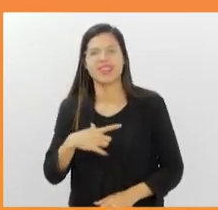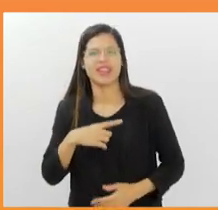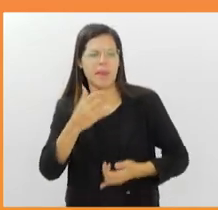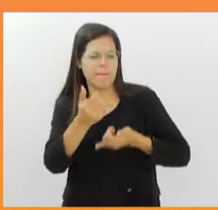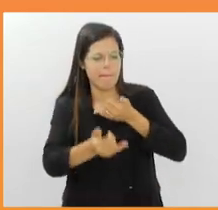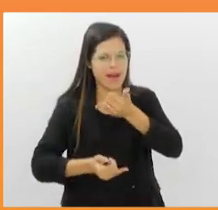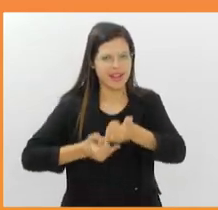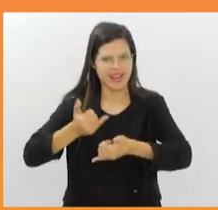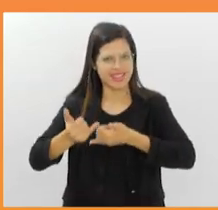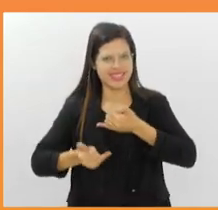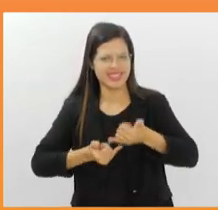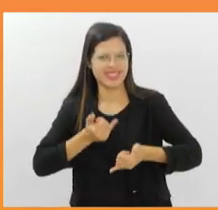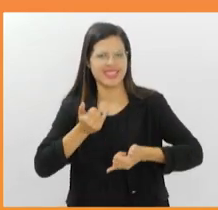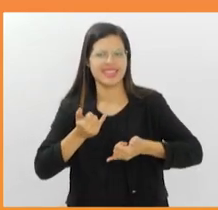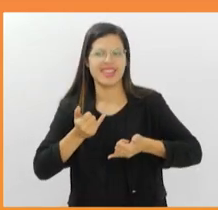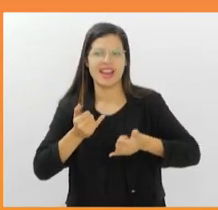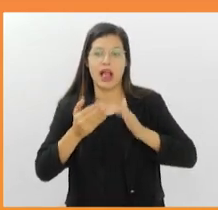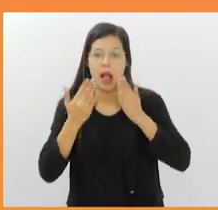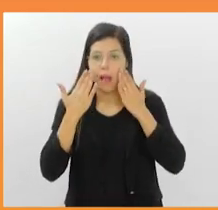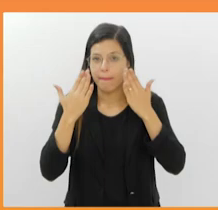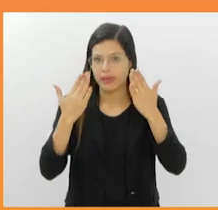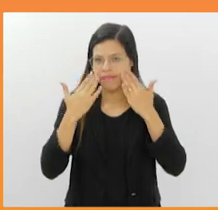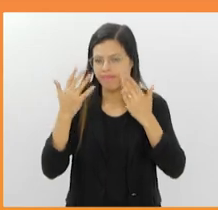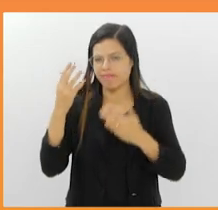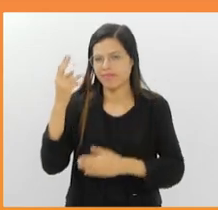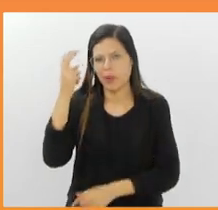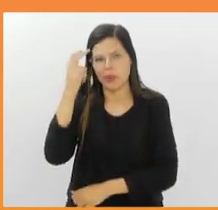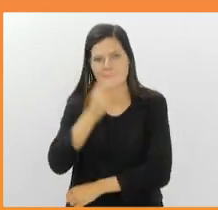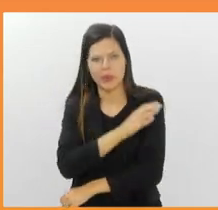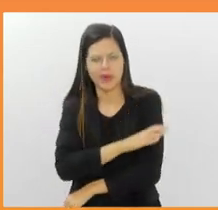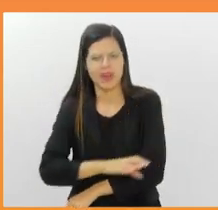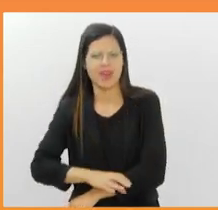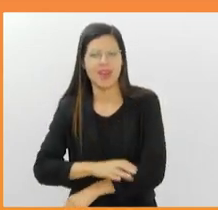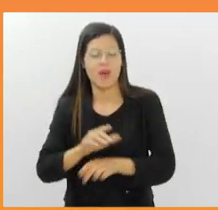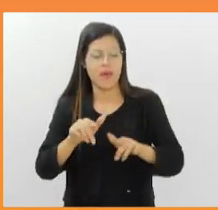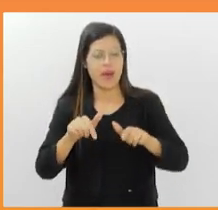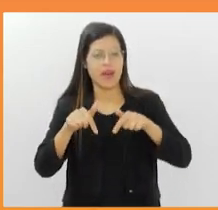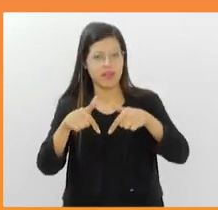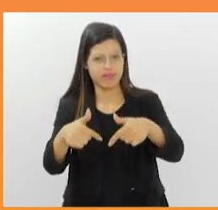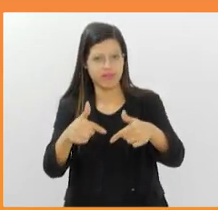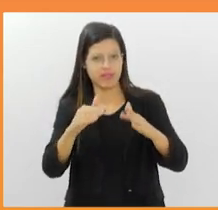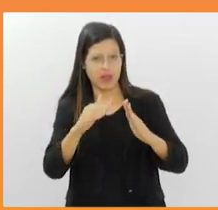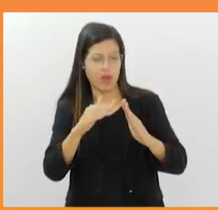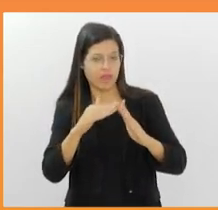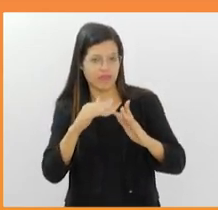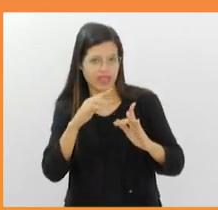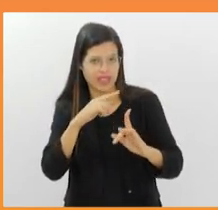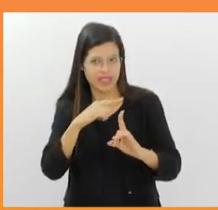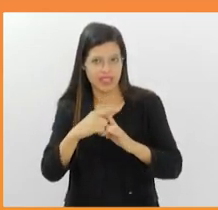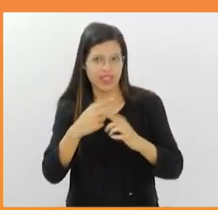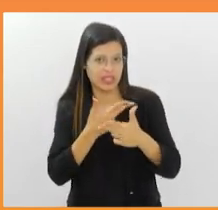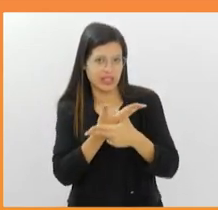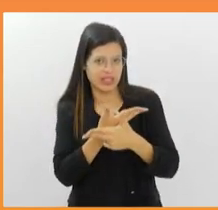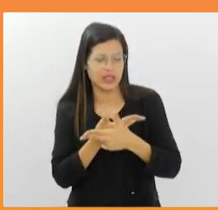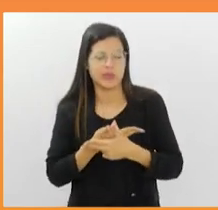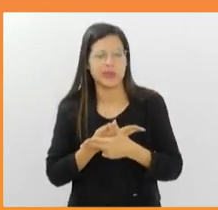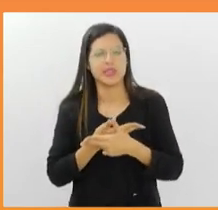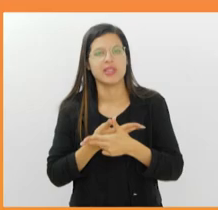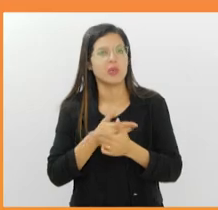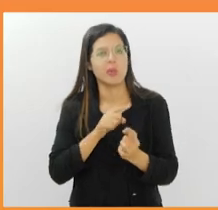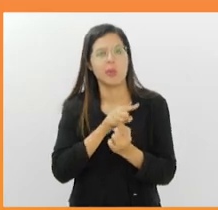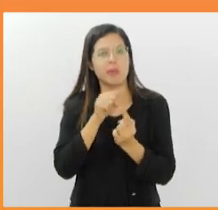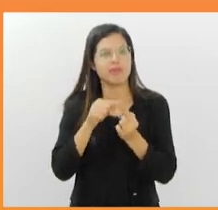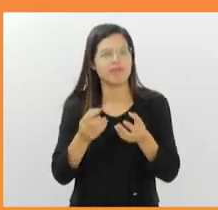recreação, brincadeiras e apresentações culturais. A iniciativa do Santuário Cristo Redentor visa proporcionar